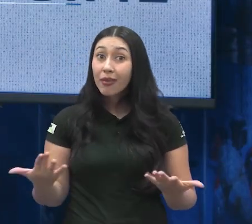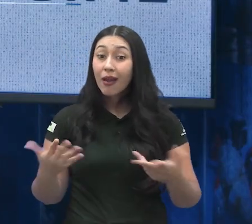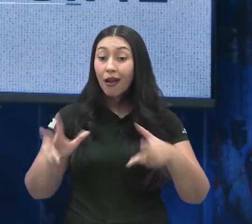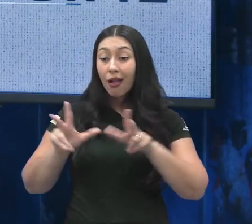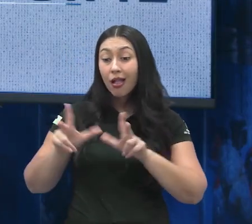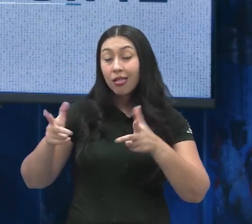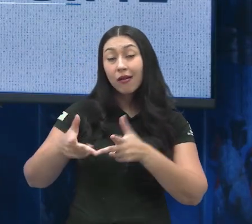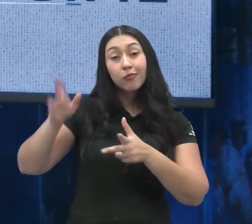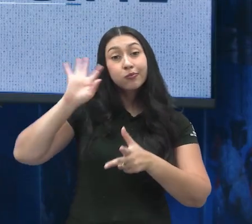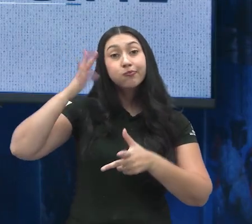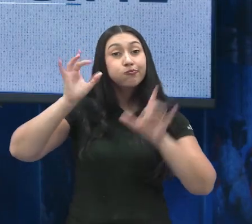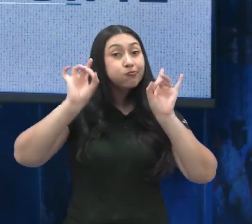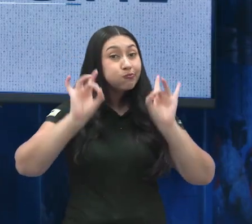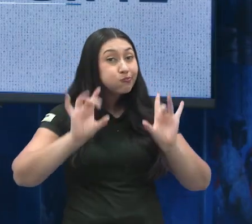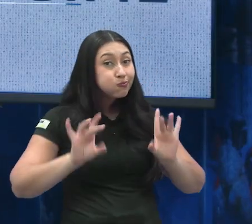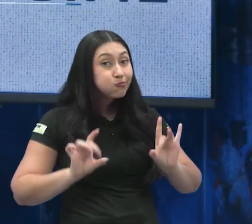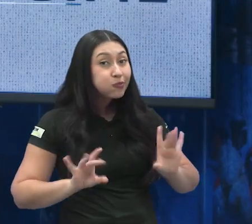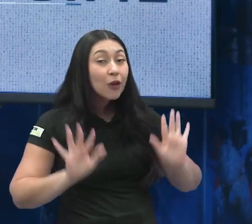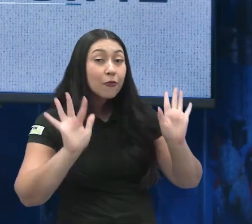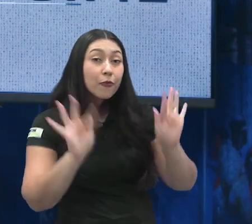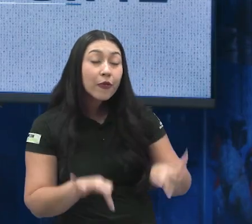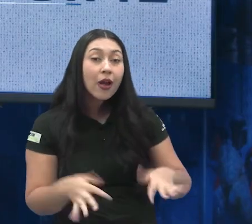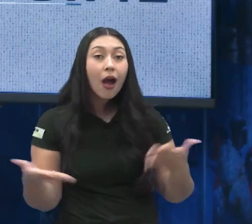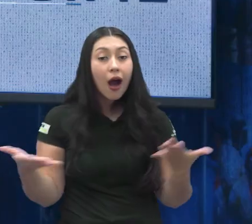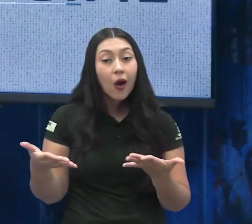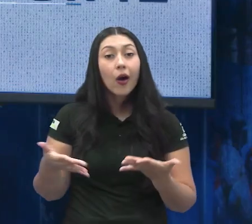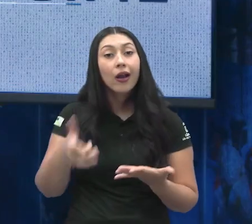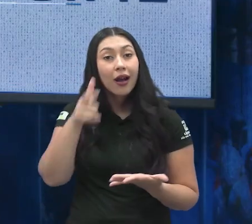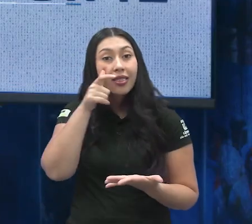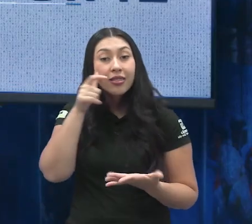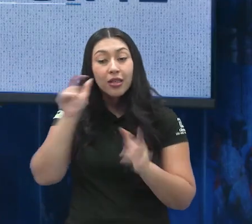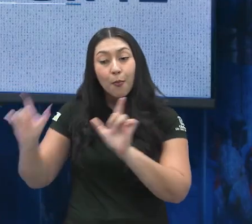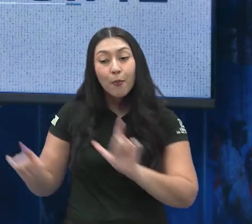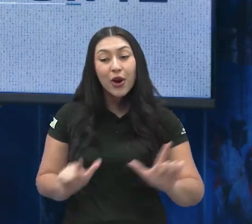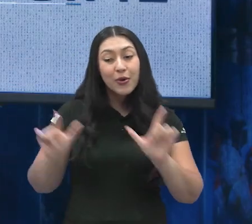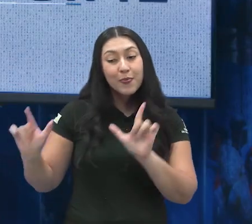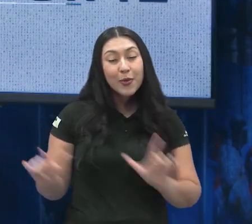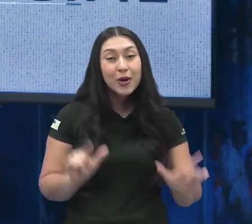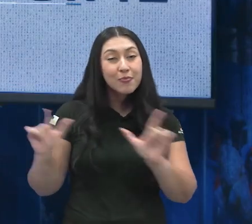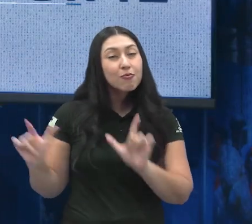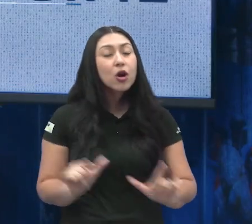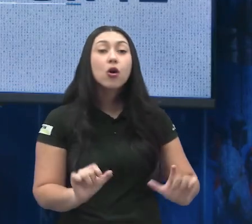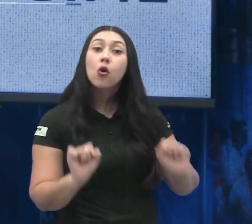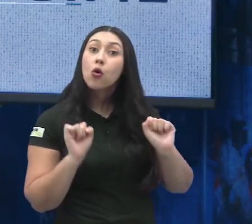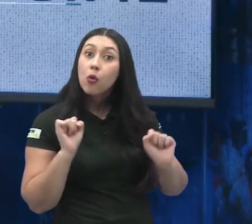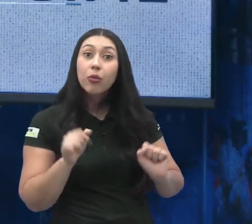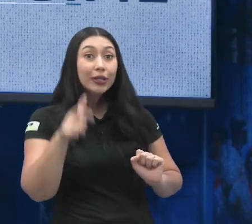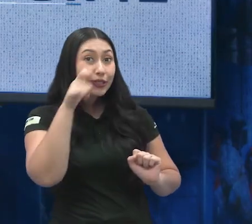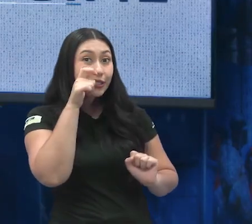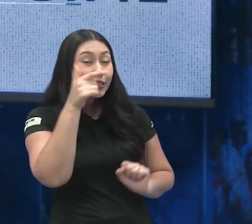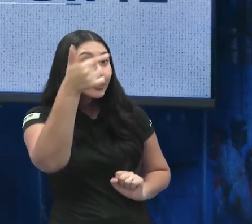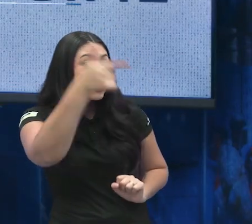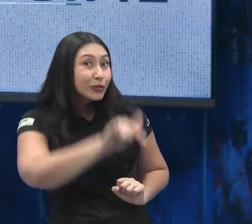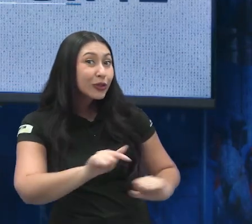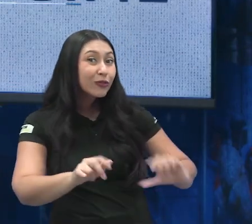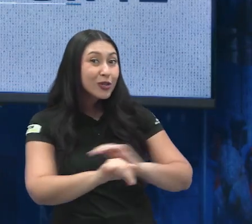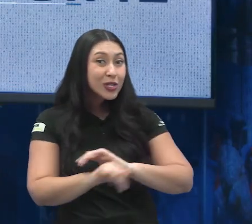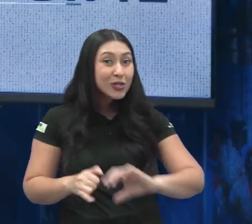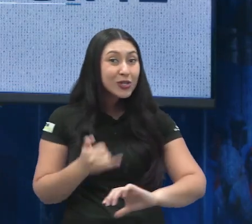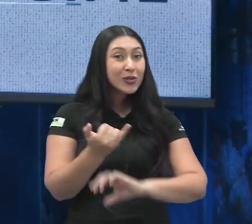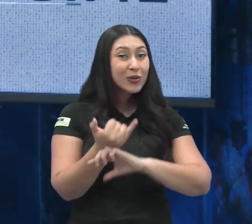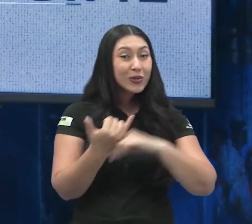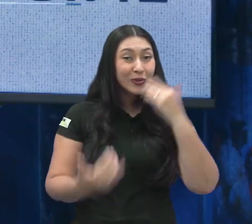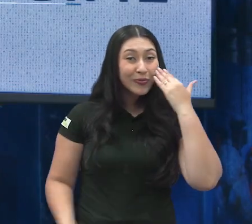O Ação Parlamentar de hoje termina por aqui. Fique agora com a programação da TV Câmara. Você pode rever essas e outras